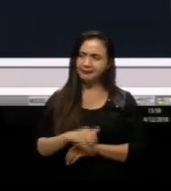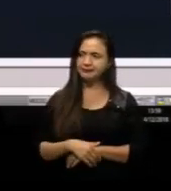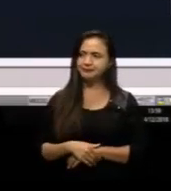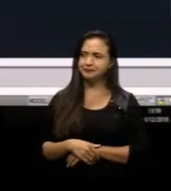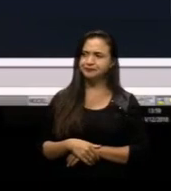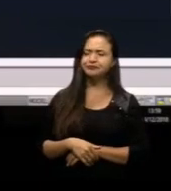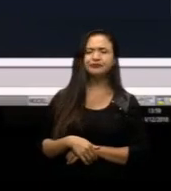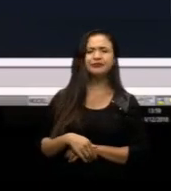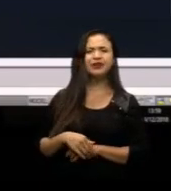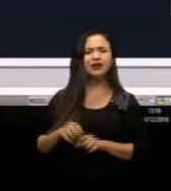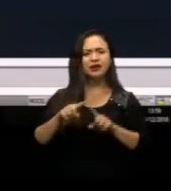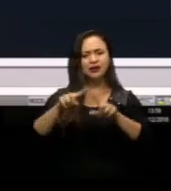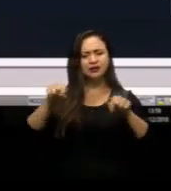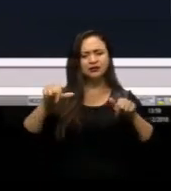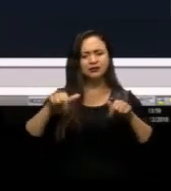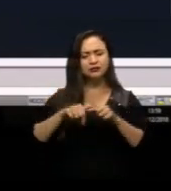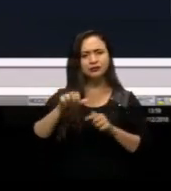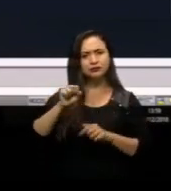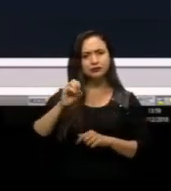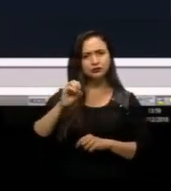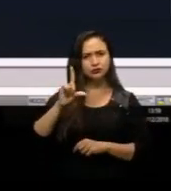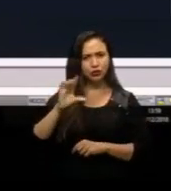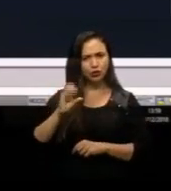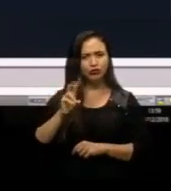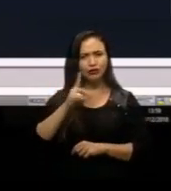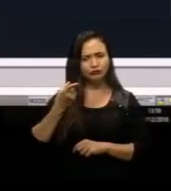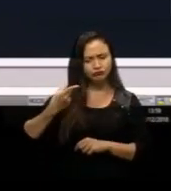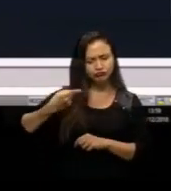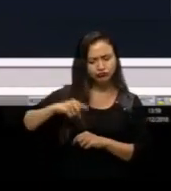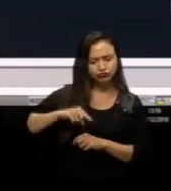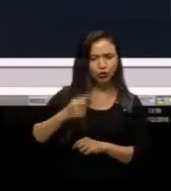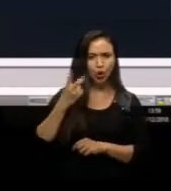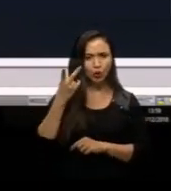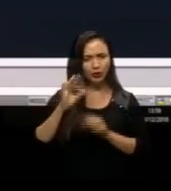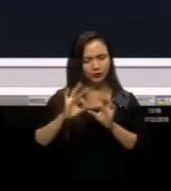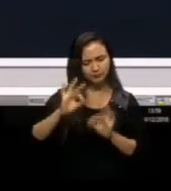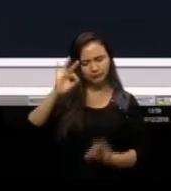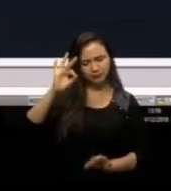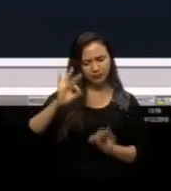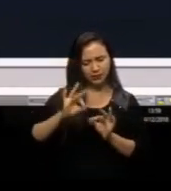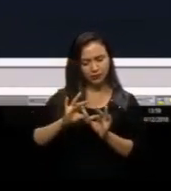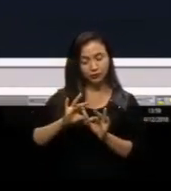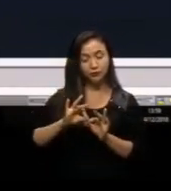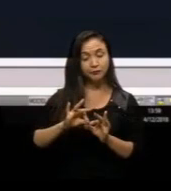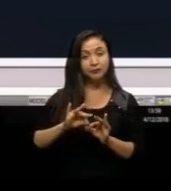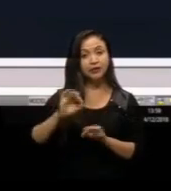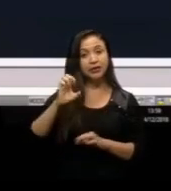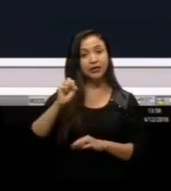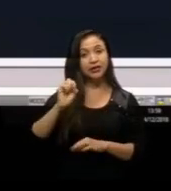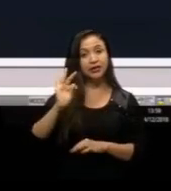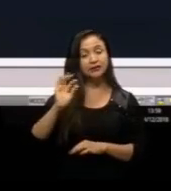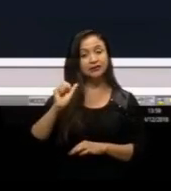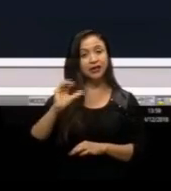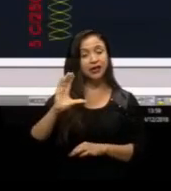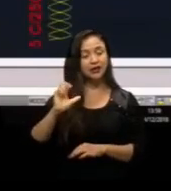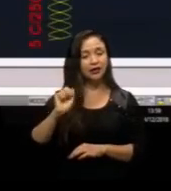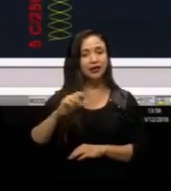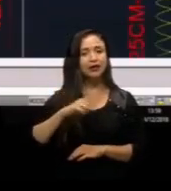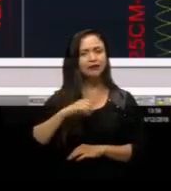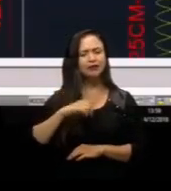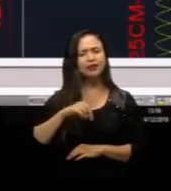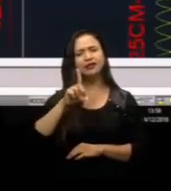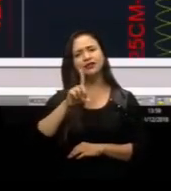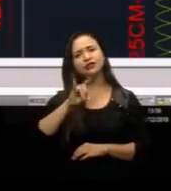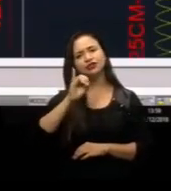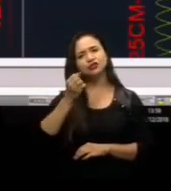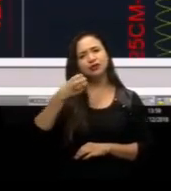desse solo, eu vou fazer uma perfuração de 2 metros e uma estaca com um diâmetro de 30, onde